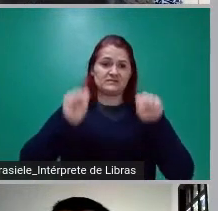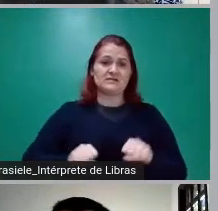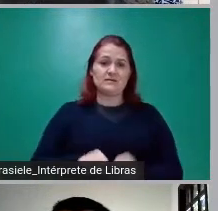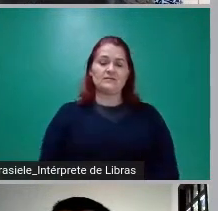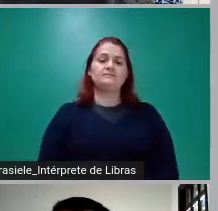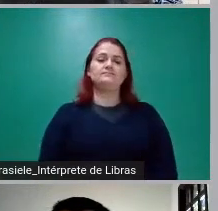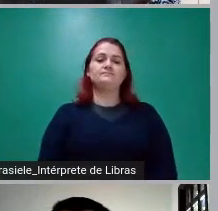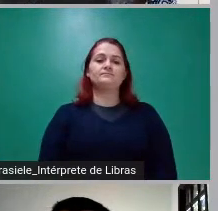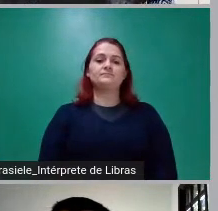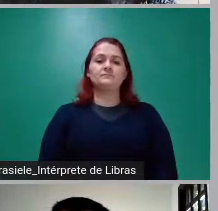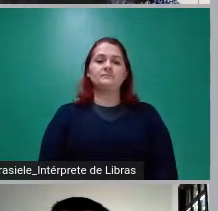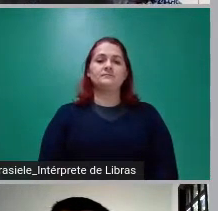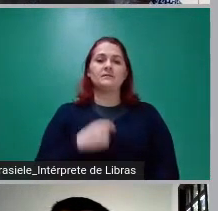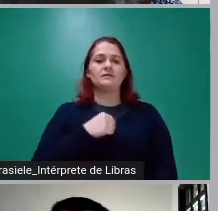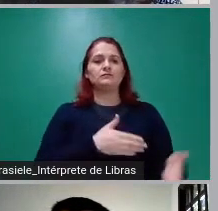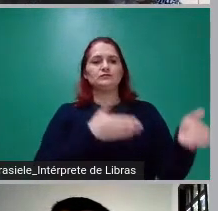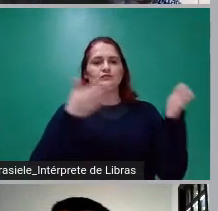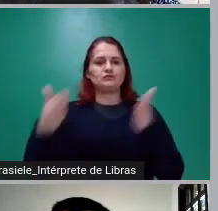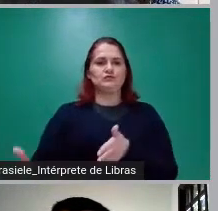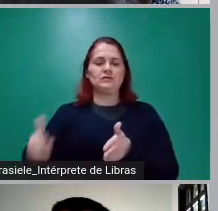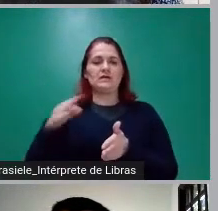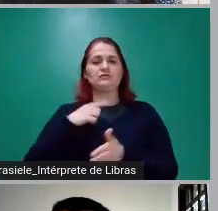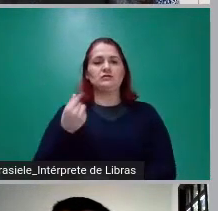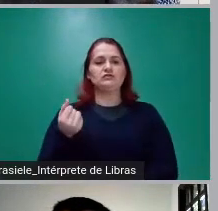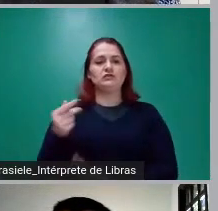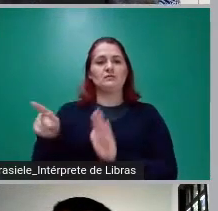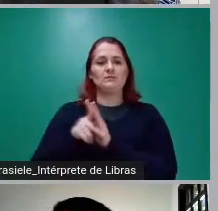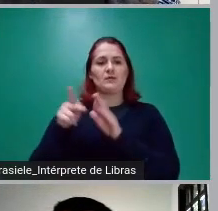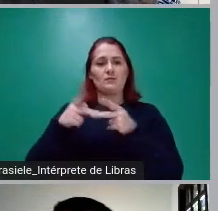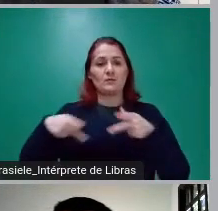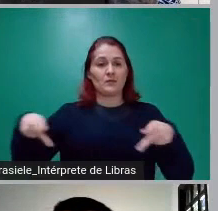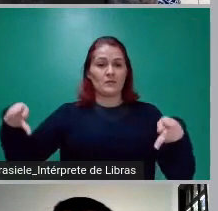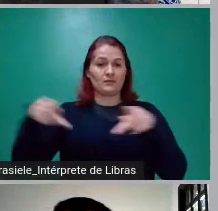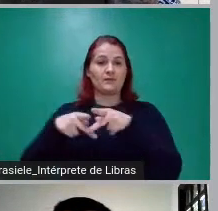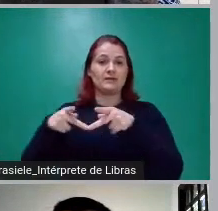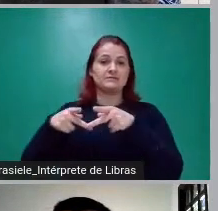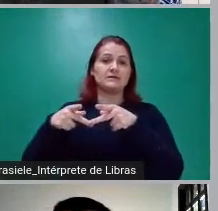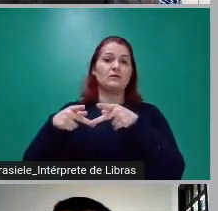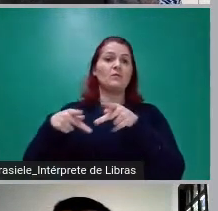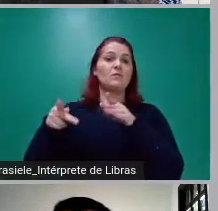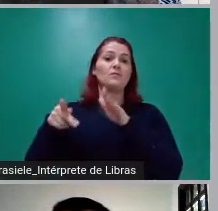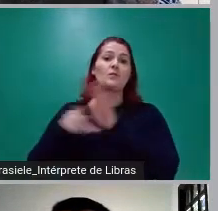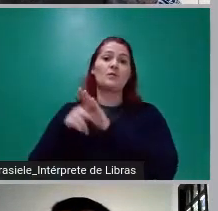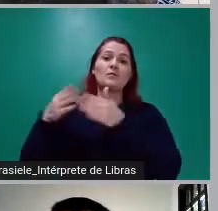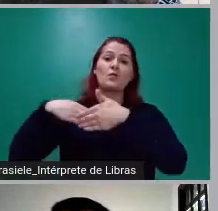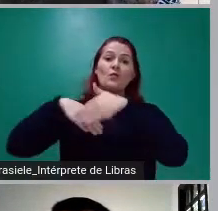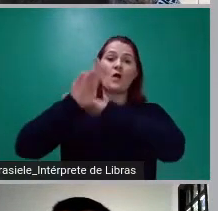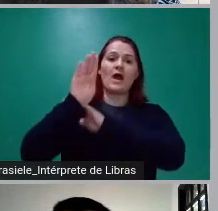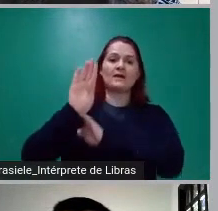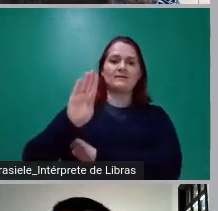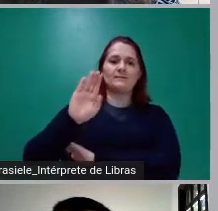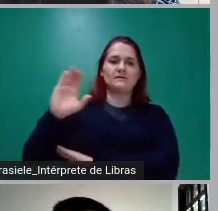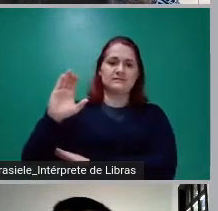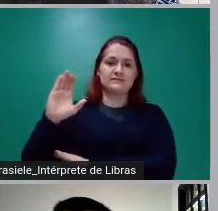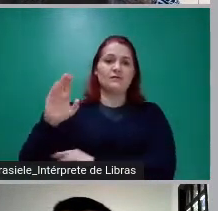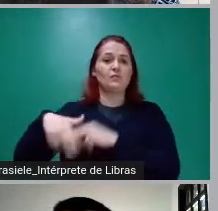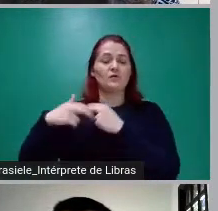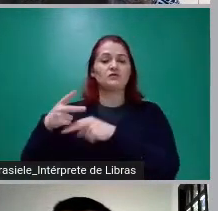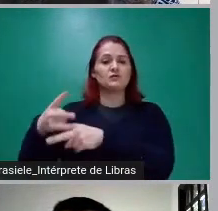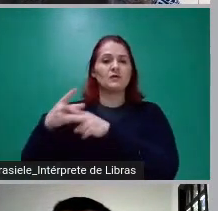dinheiro depositado pela população e pelas empresas nos bancos fica retido no Banco Central, de modo que não há empréstimo e o